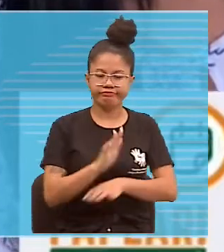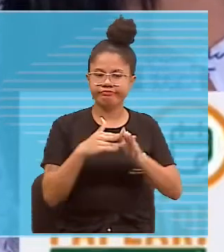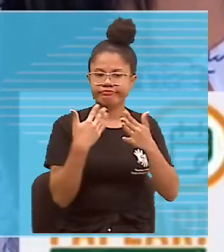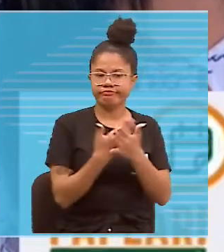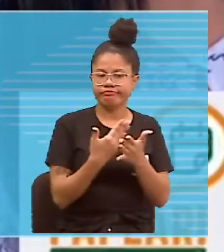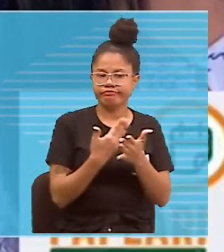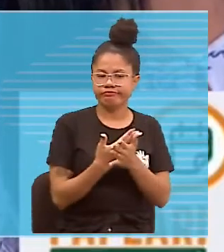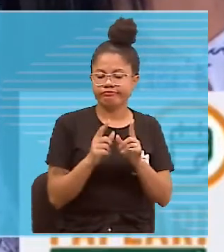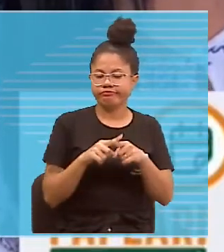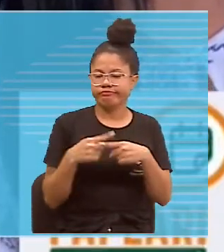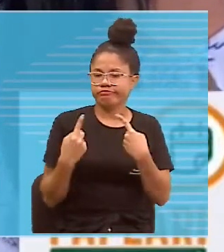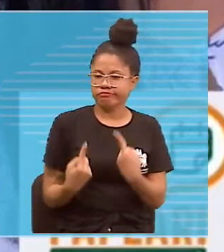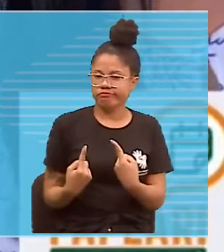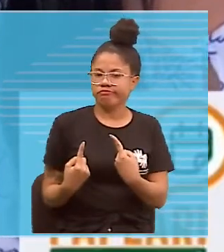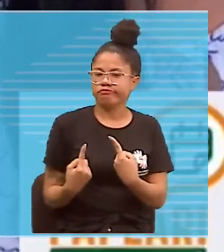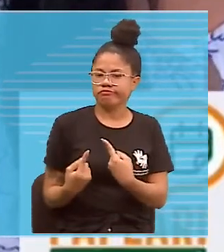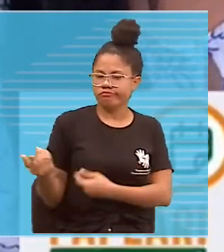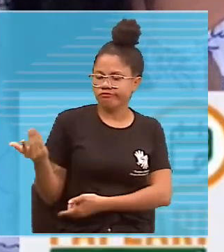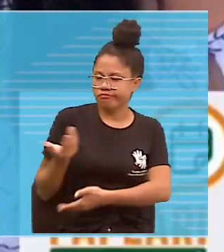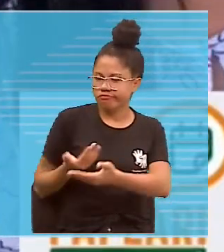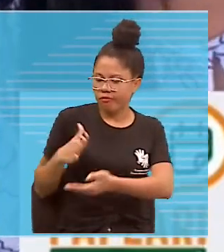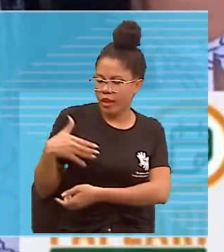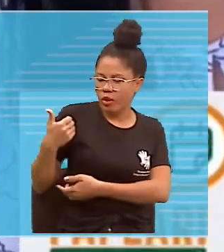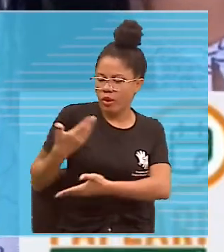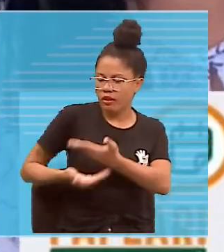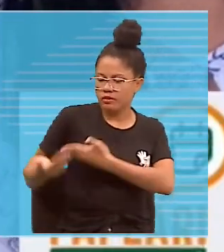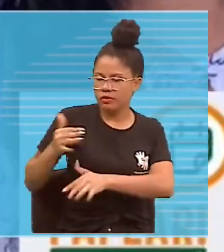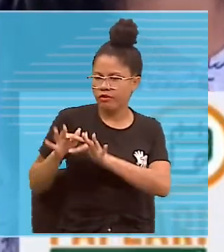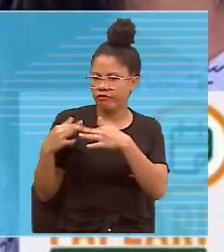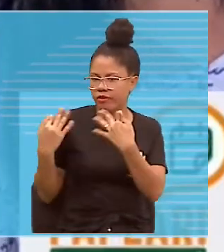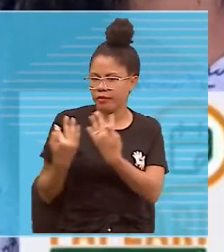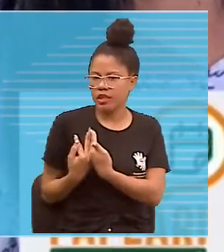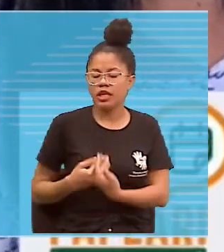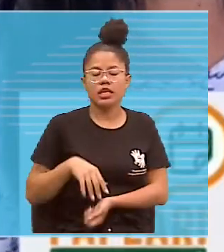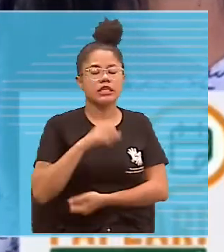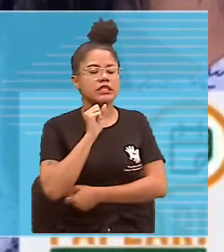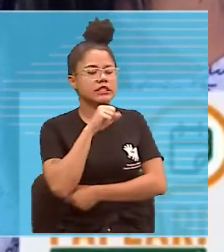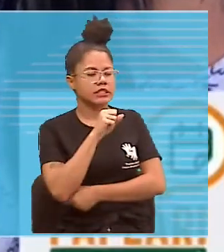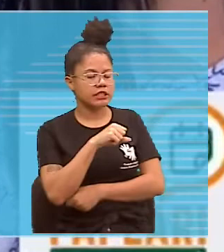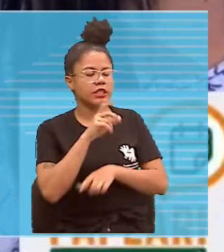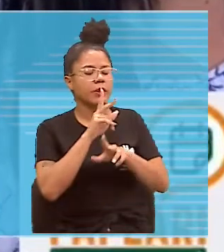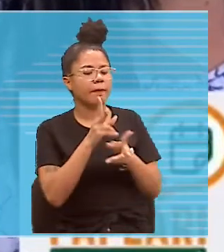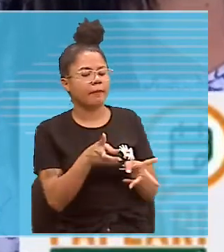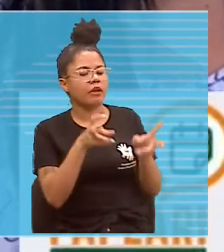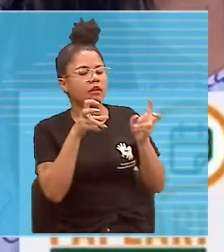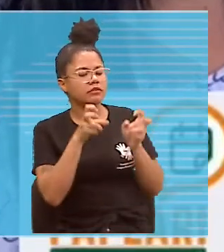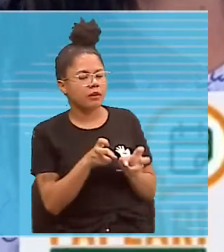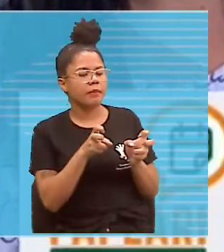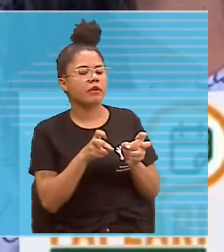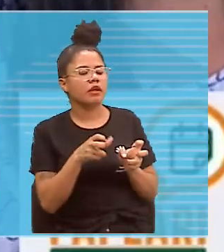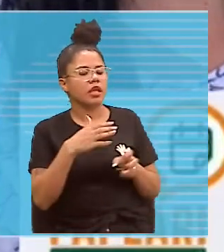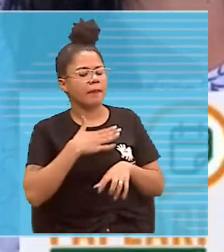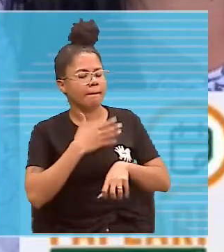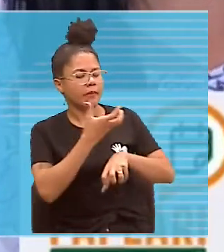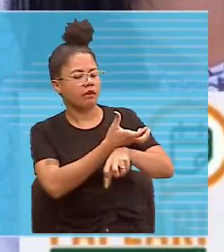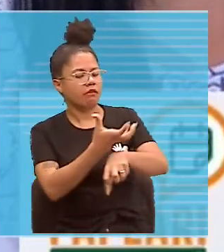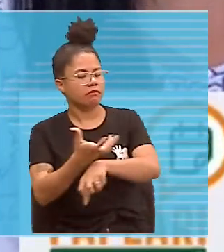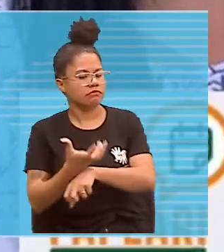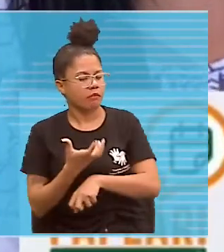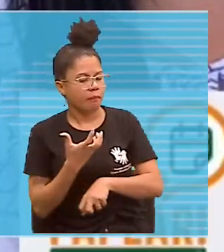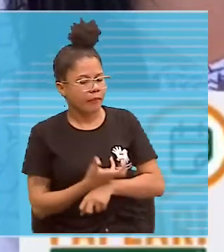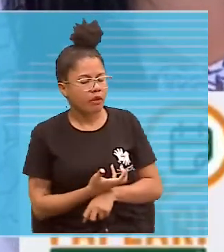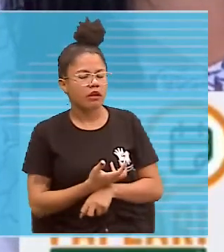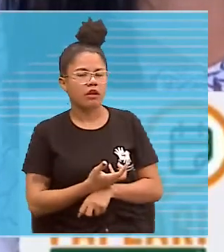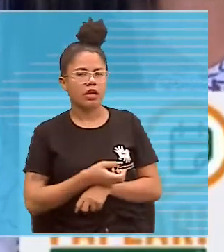dessas disciplinas, das minhas aulas, é que o aluno possa levar para além dos muros da